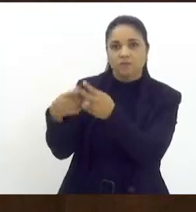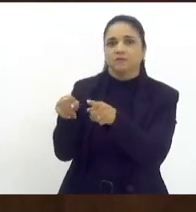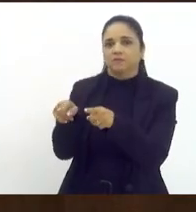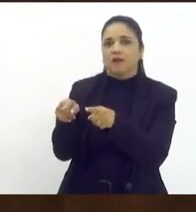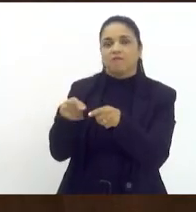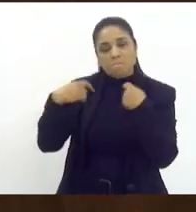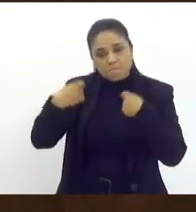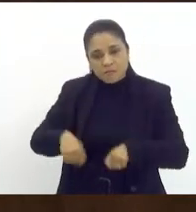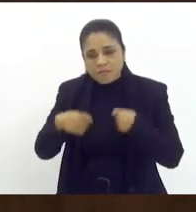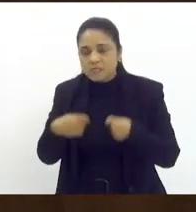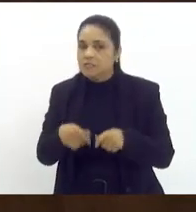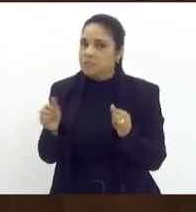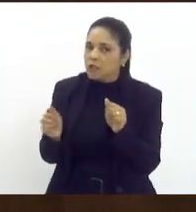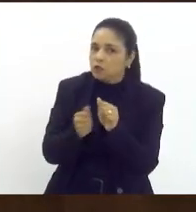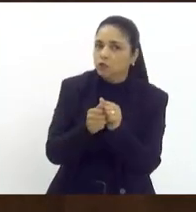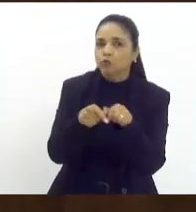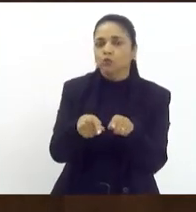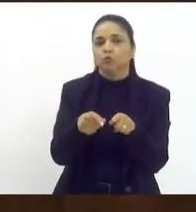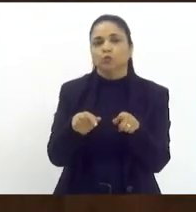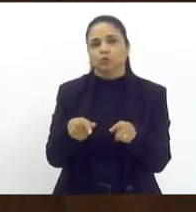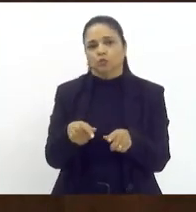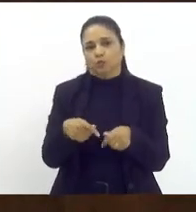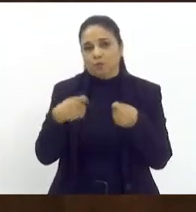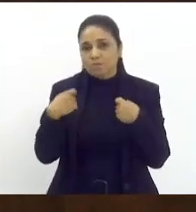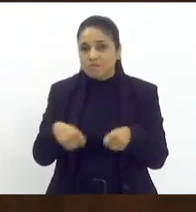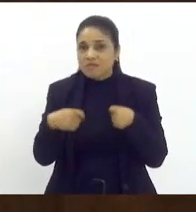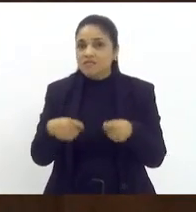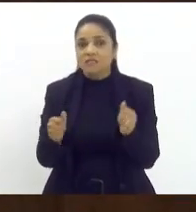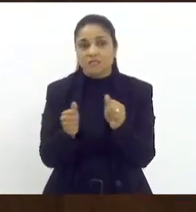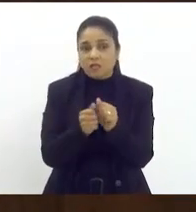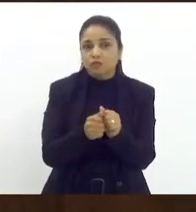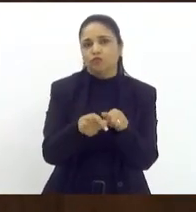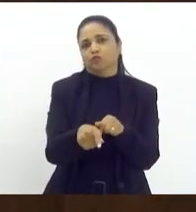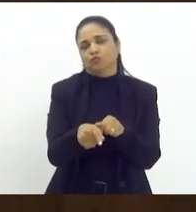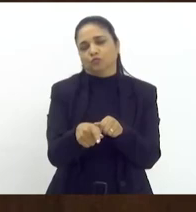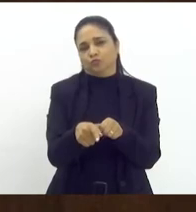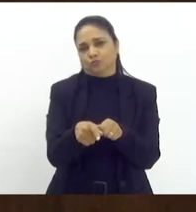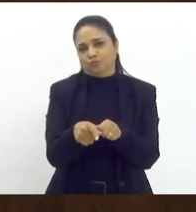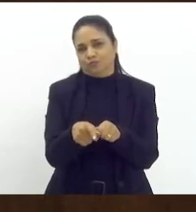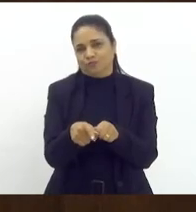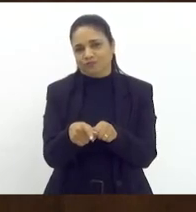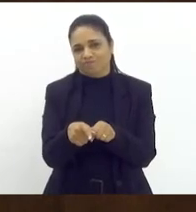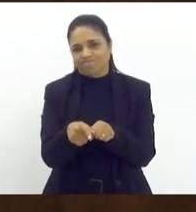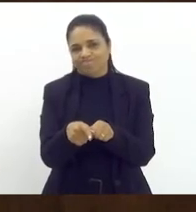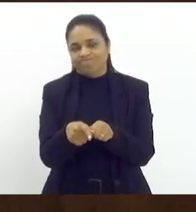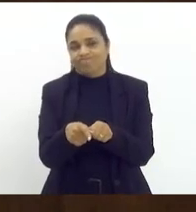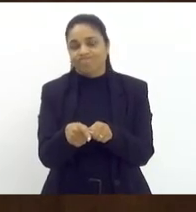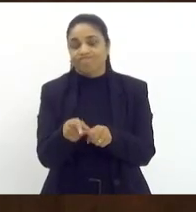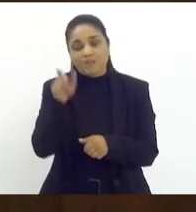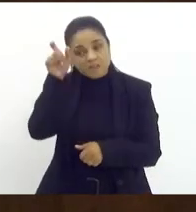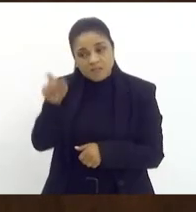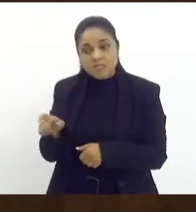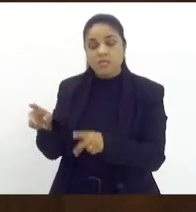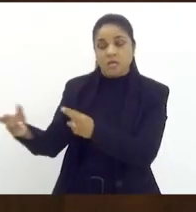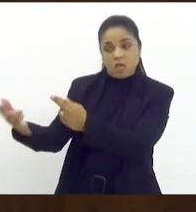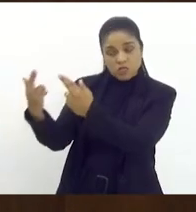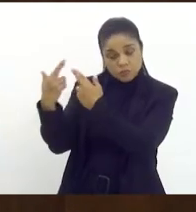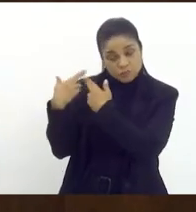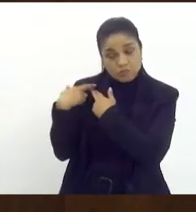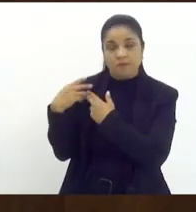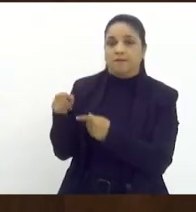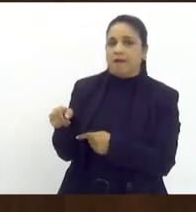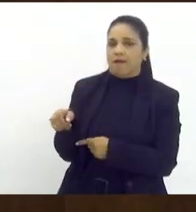participam do pré-natal do Companheiro que não estão junto ali nesse momentos junto da Maternidade que esse daí devem ser responsabilizados